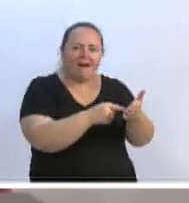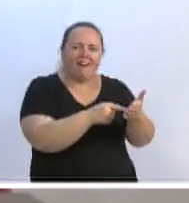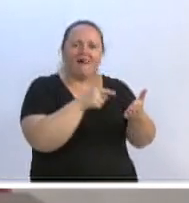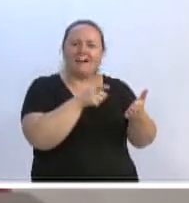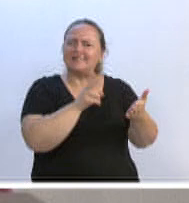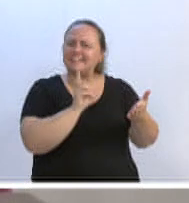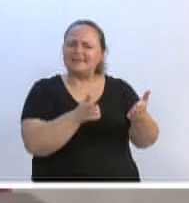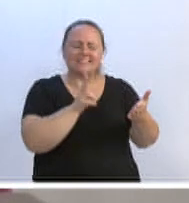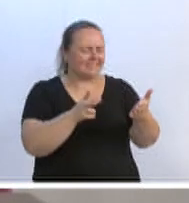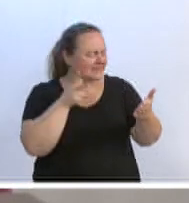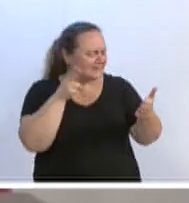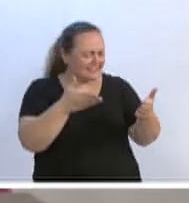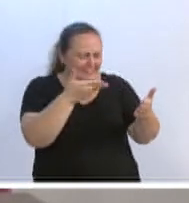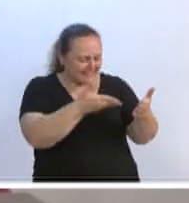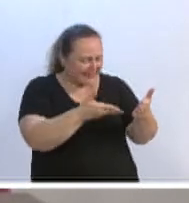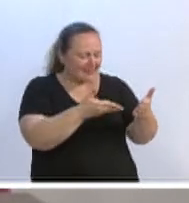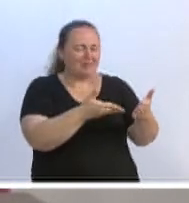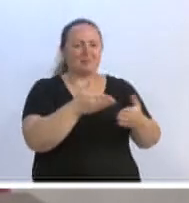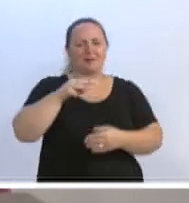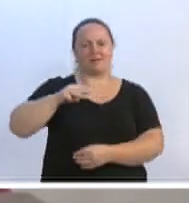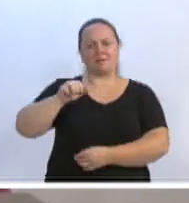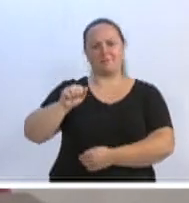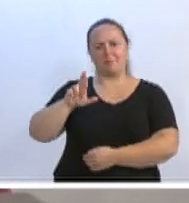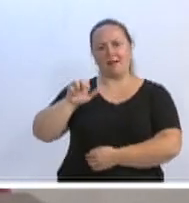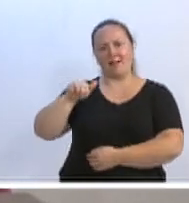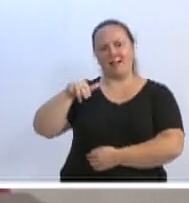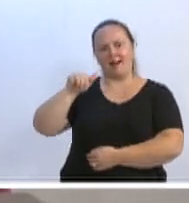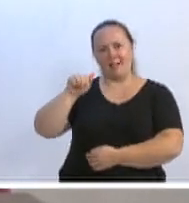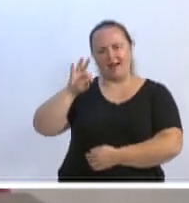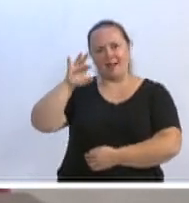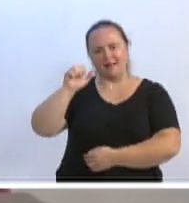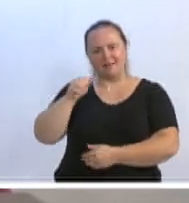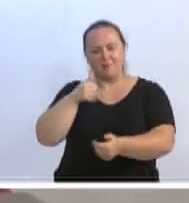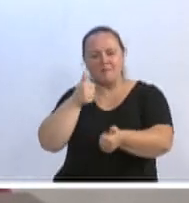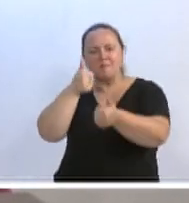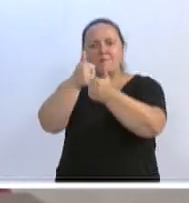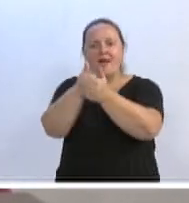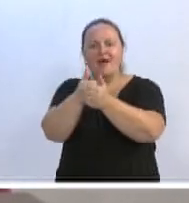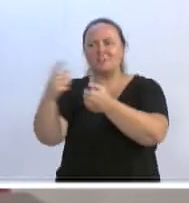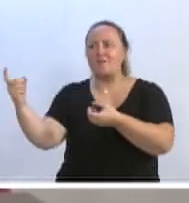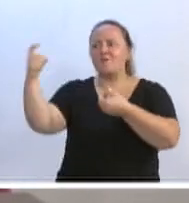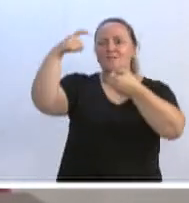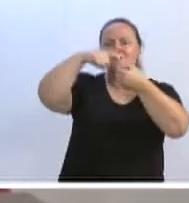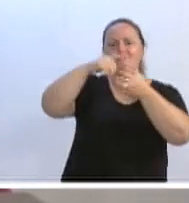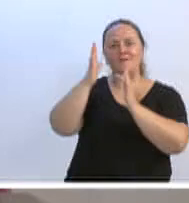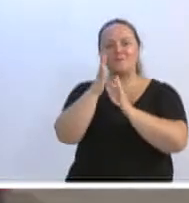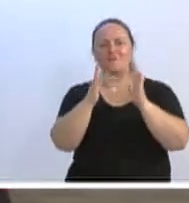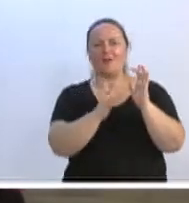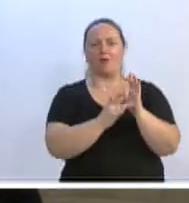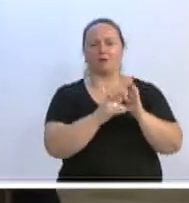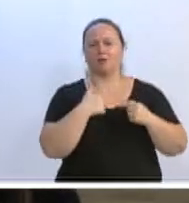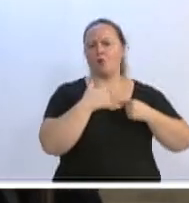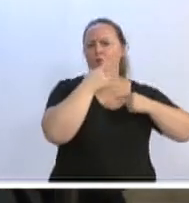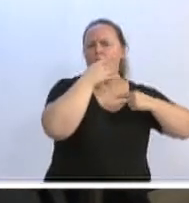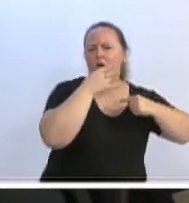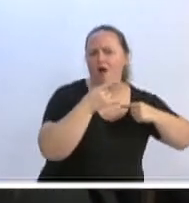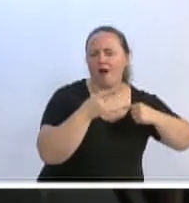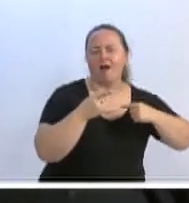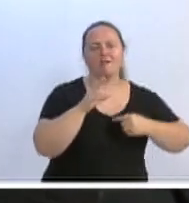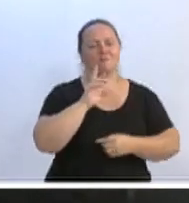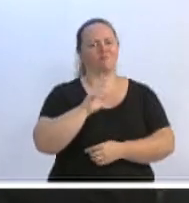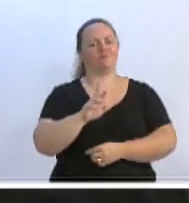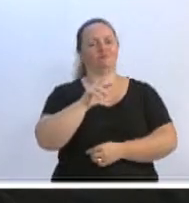nome Maranata significa o Senhor vem. E não é uma suposição, ele